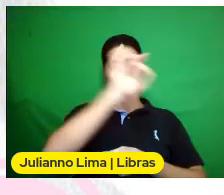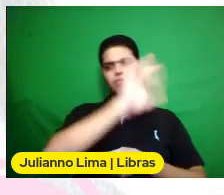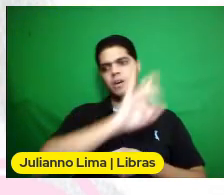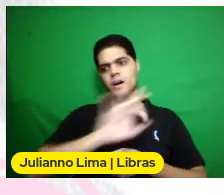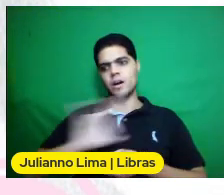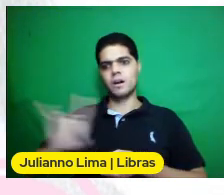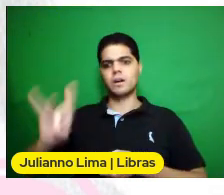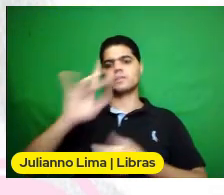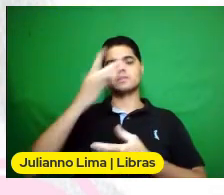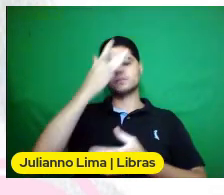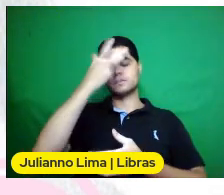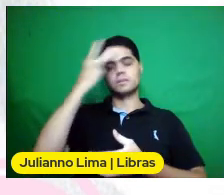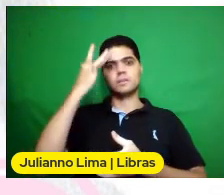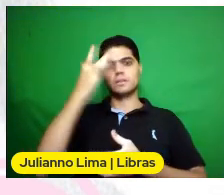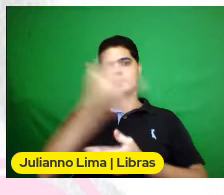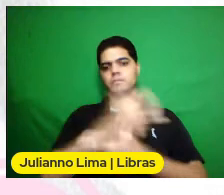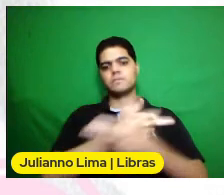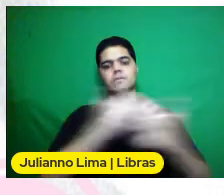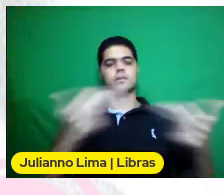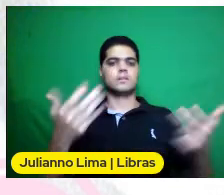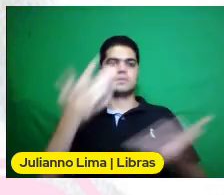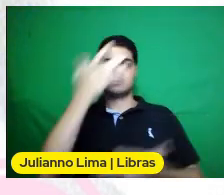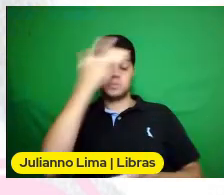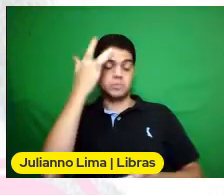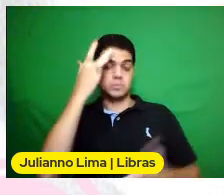né? Eu acho que é importante a gente ter